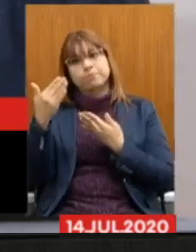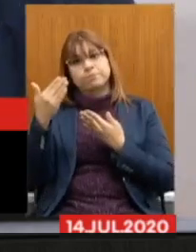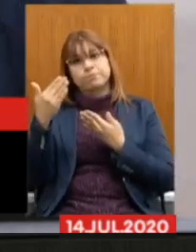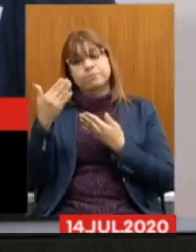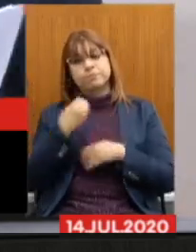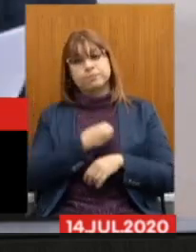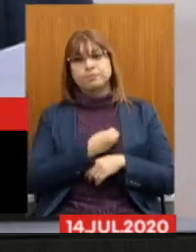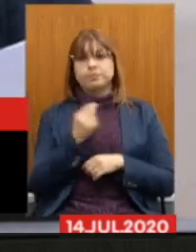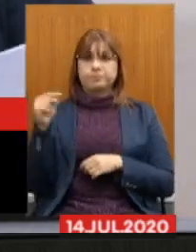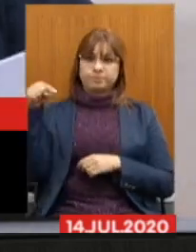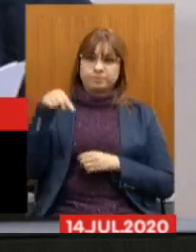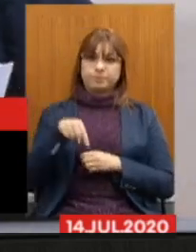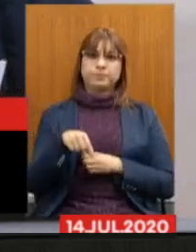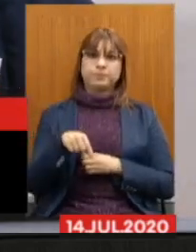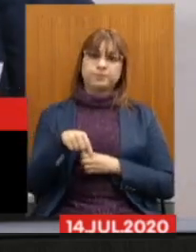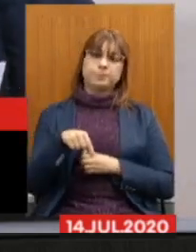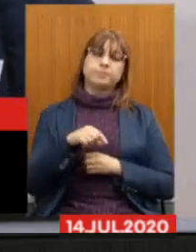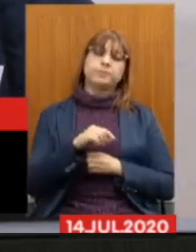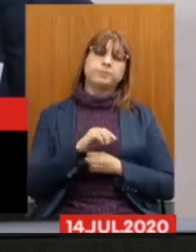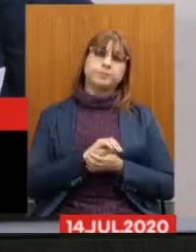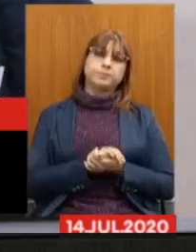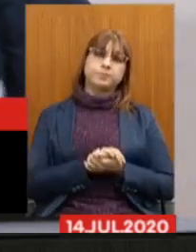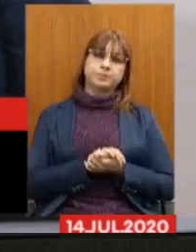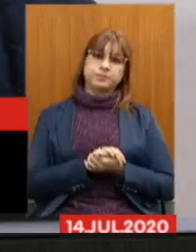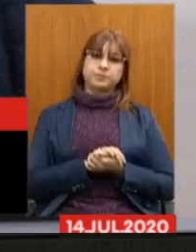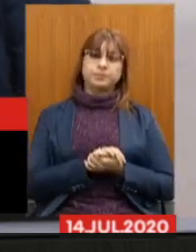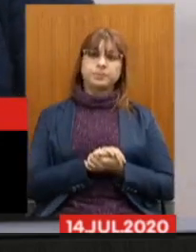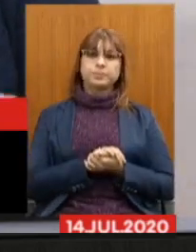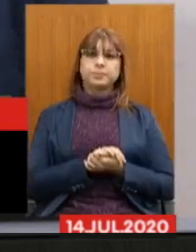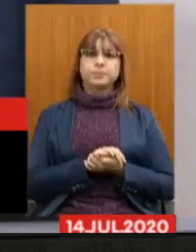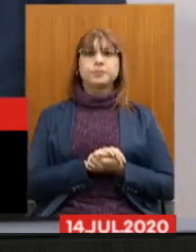sua presença aqui, senhor José Roosevelt.